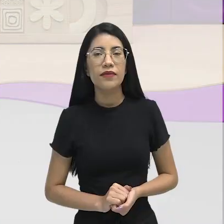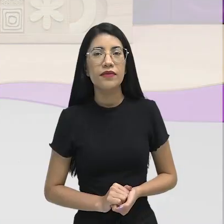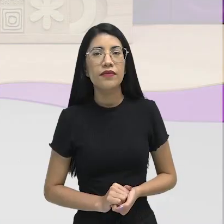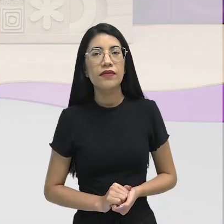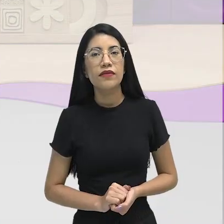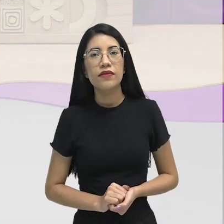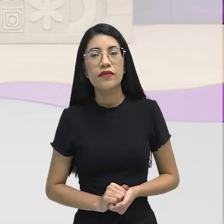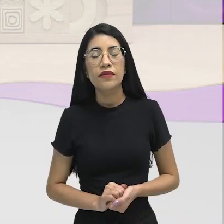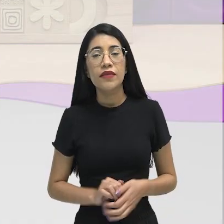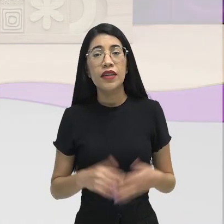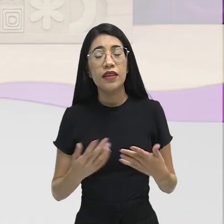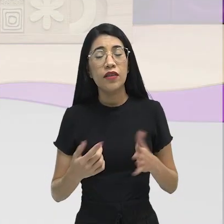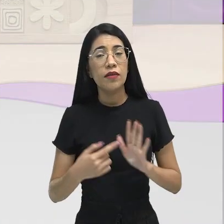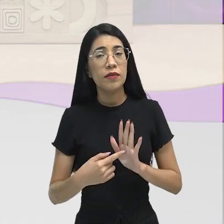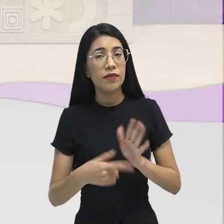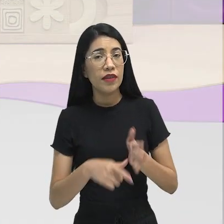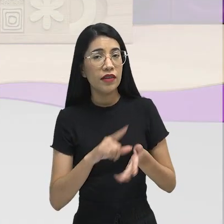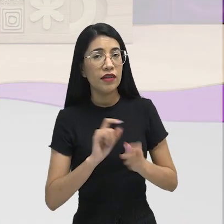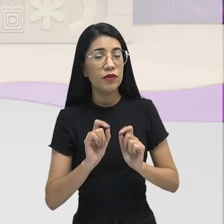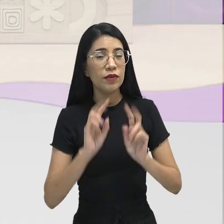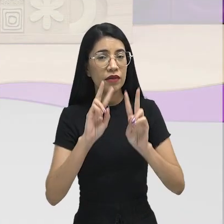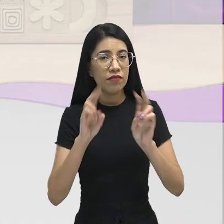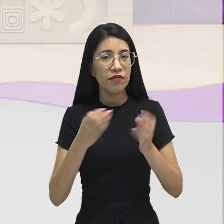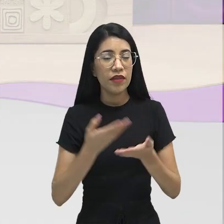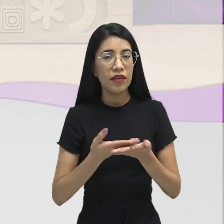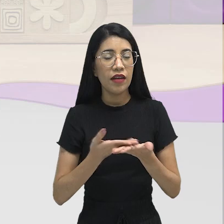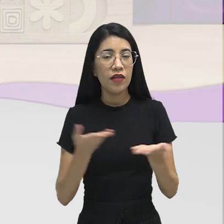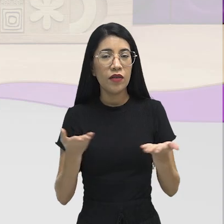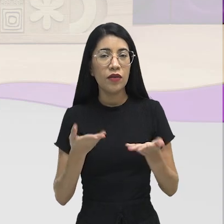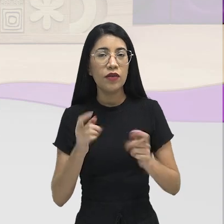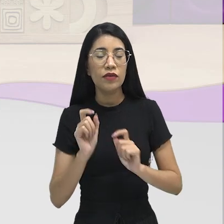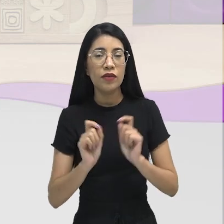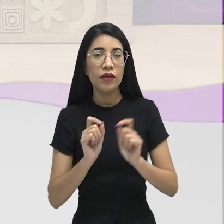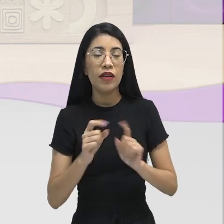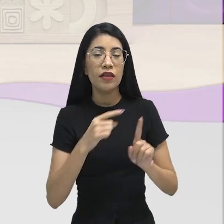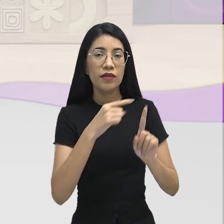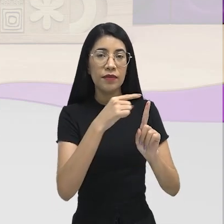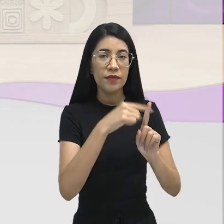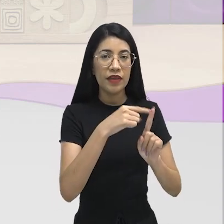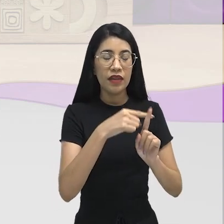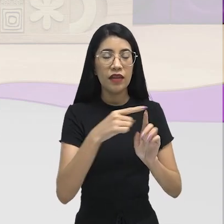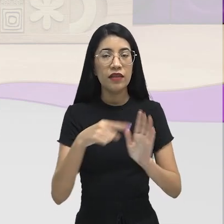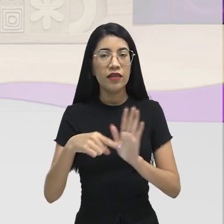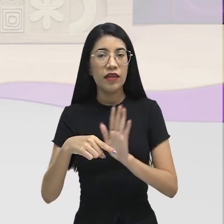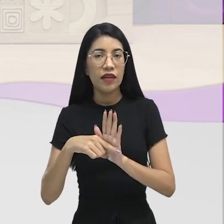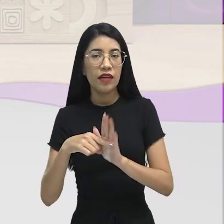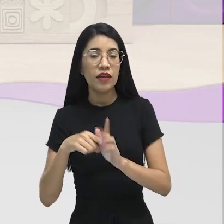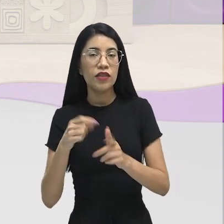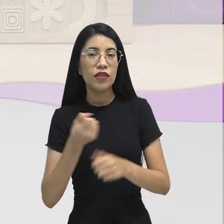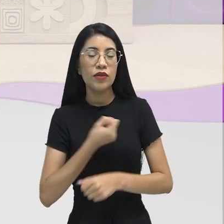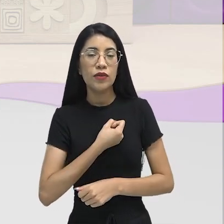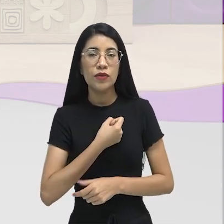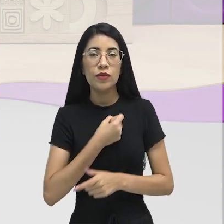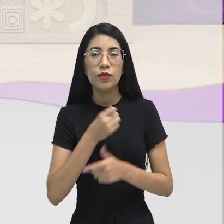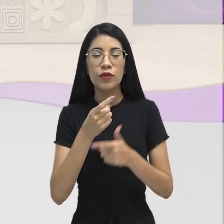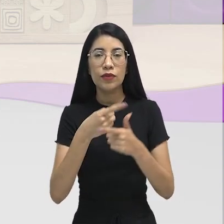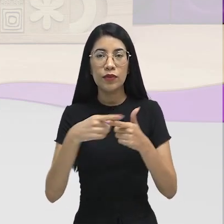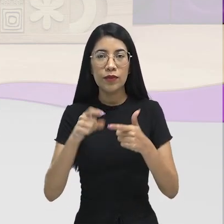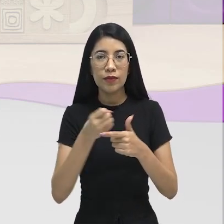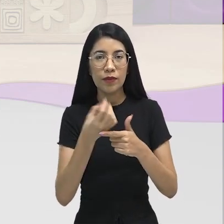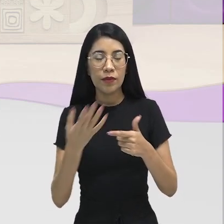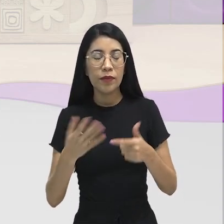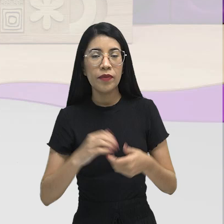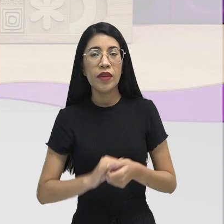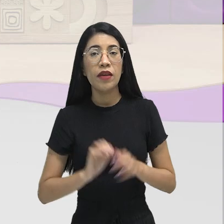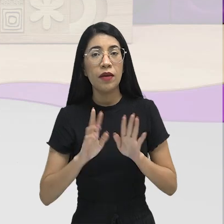Ok, pessoal, então como vocês viram, nossa aula ela é sobre adição e subtração de números racionais. Vale lembrar